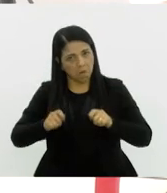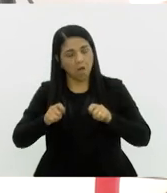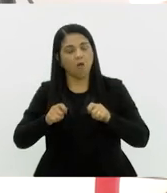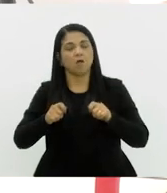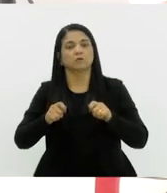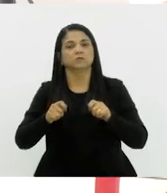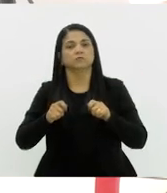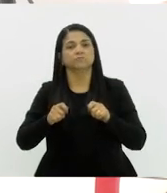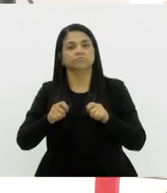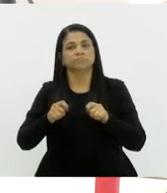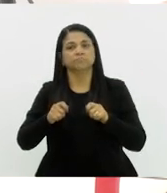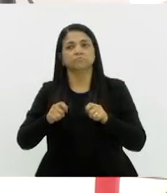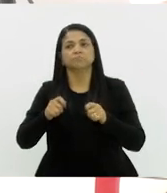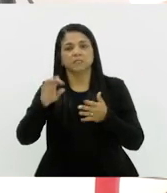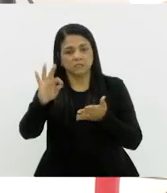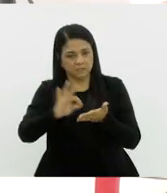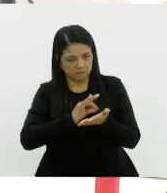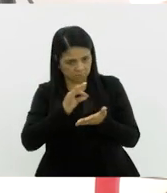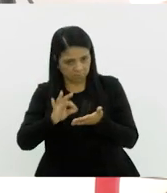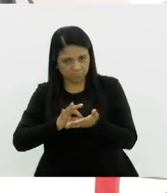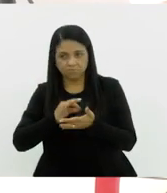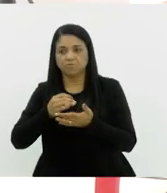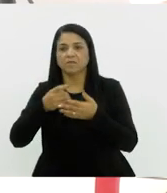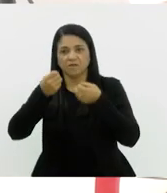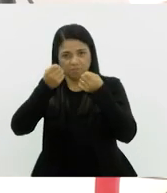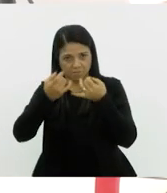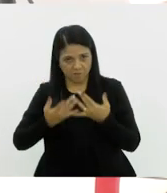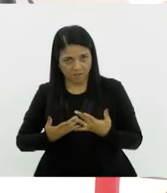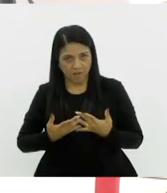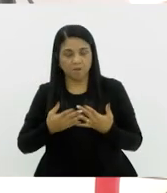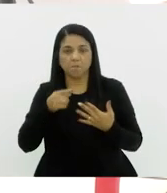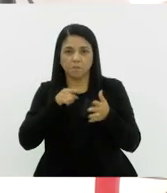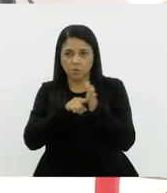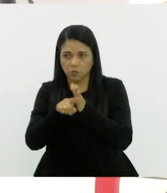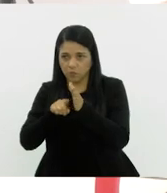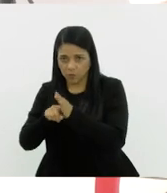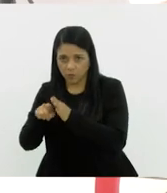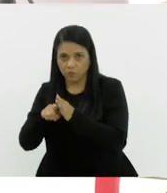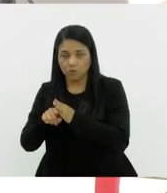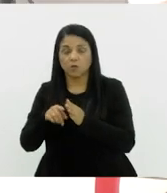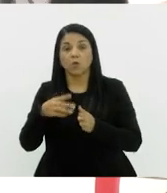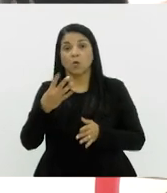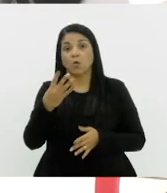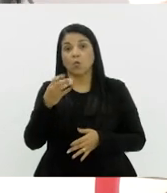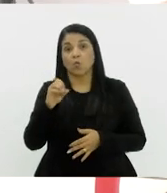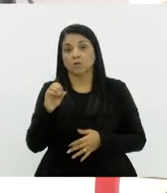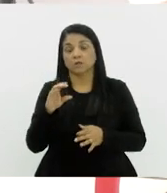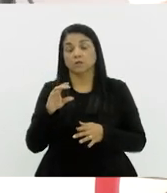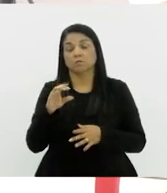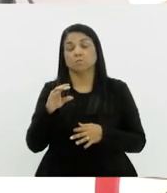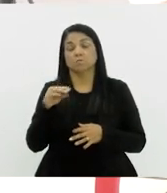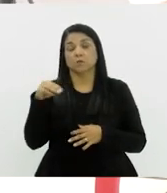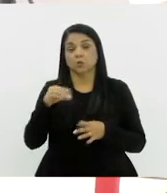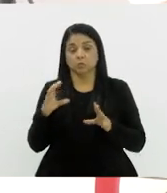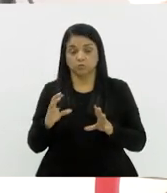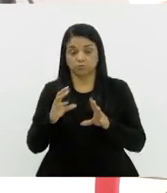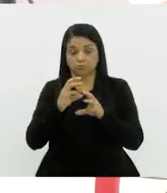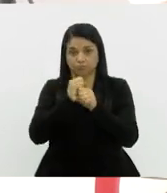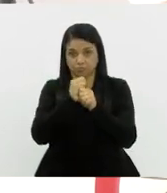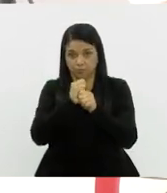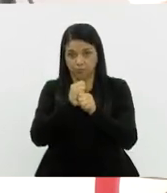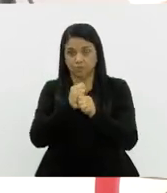representantes já citados aqui vão poder se manifestar também pelo prazo total, pelo tempo total de 40 minutos, 5 minutos para cada